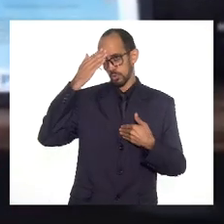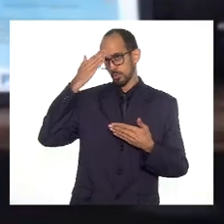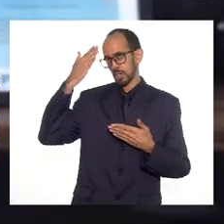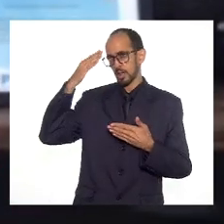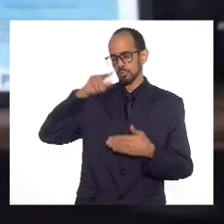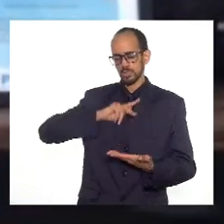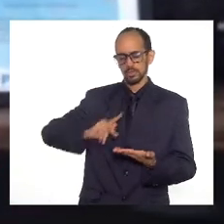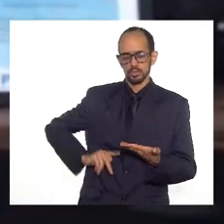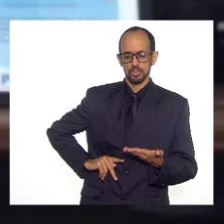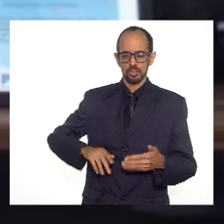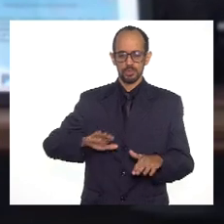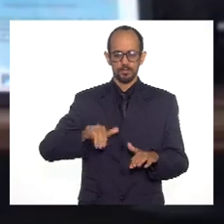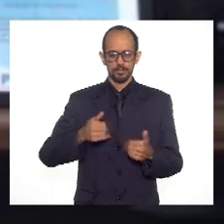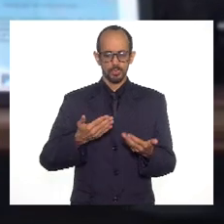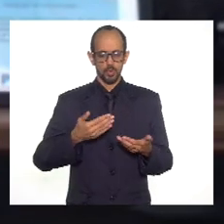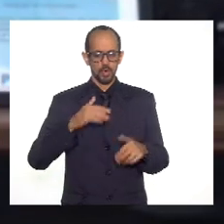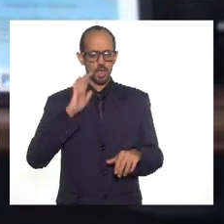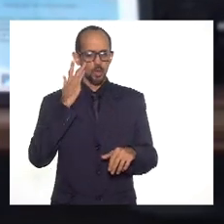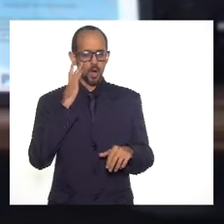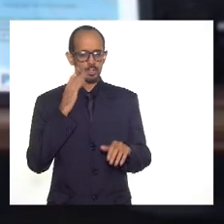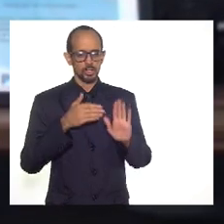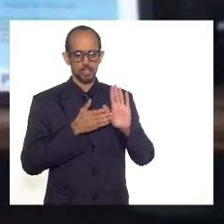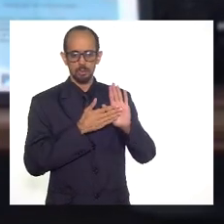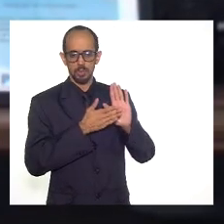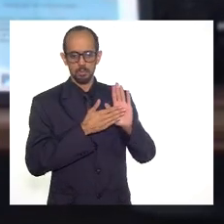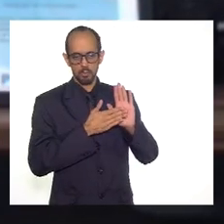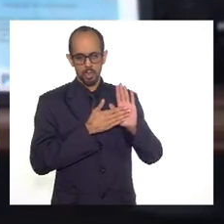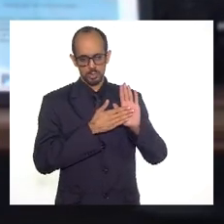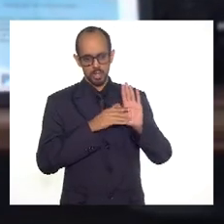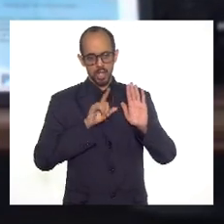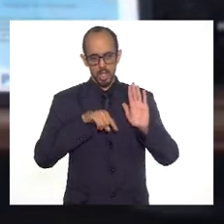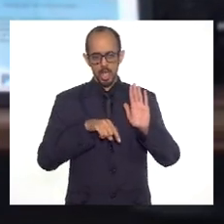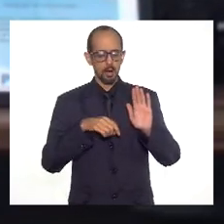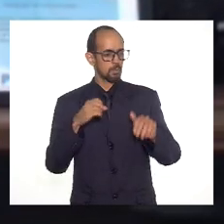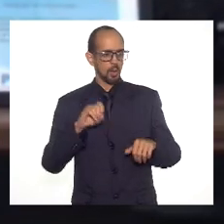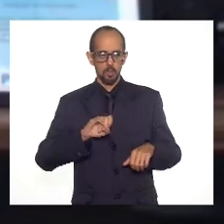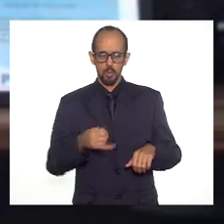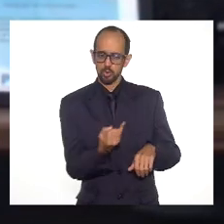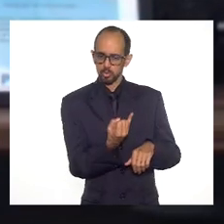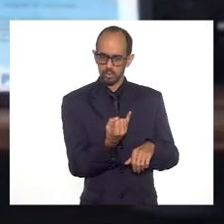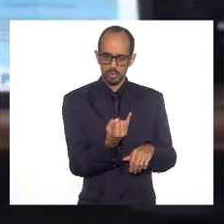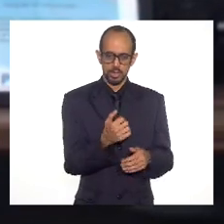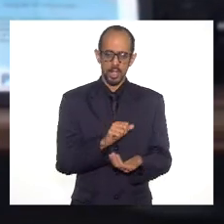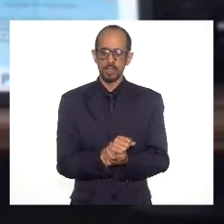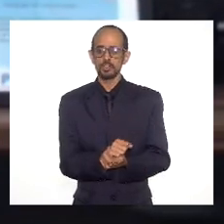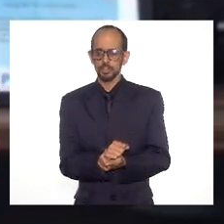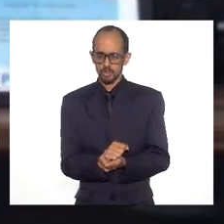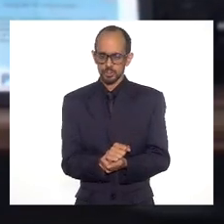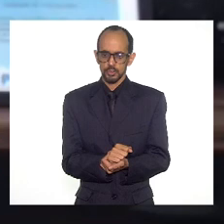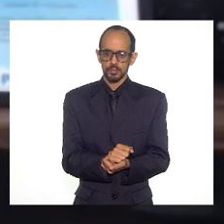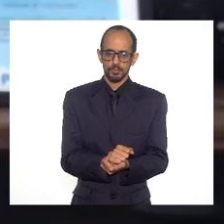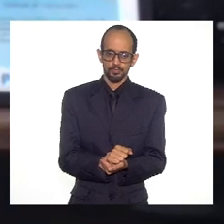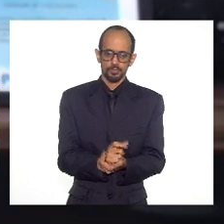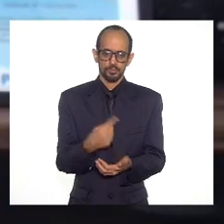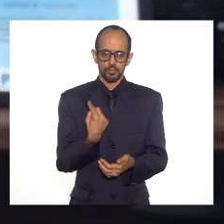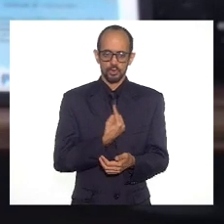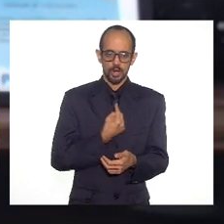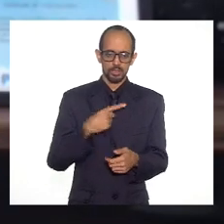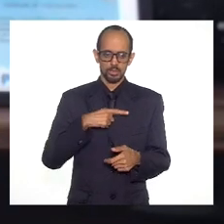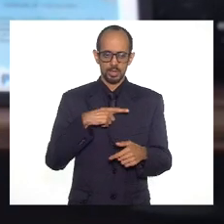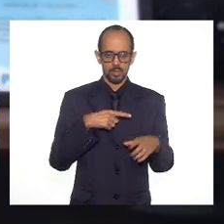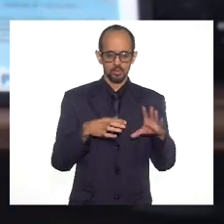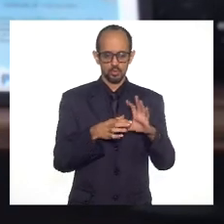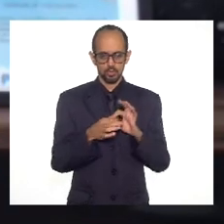acho que essa proposta é uma proposta extremamente oportuna. A gente vai ter agora um cenário que